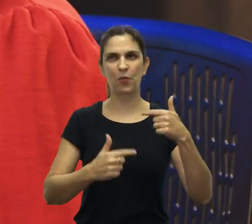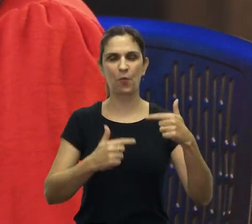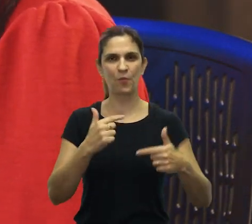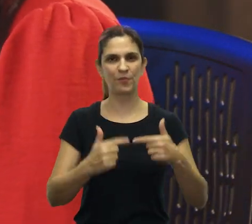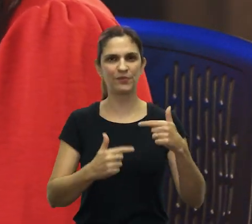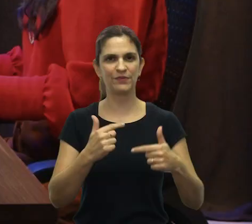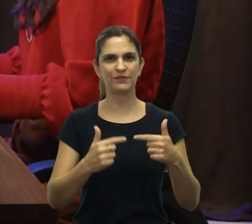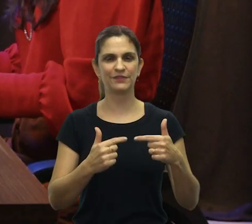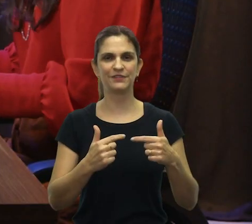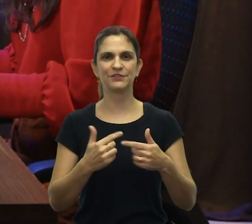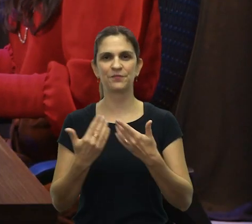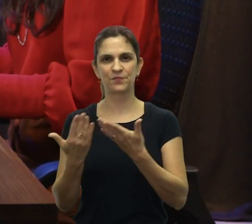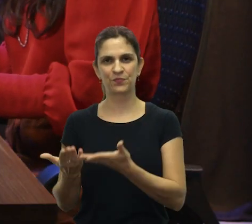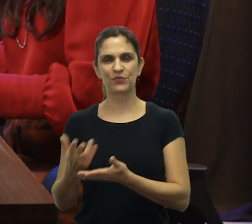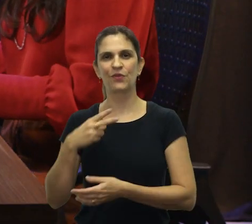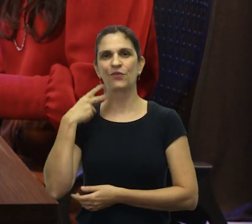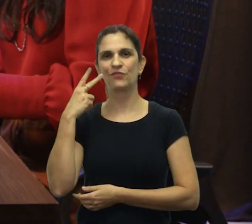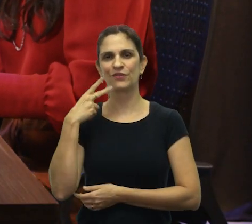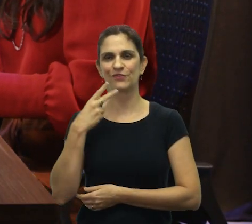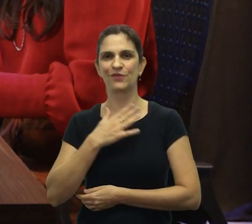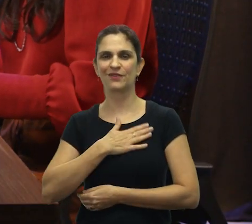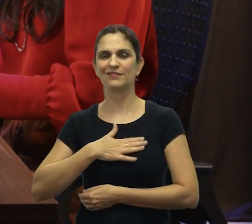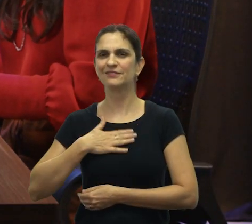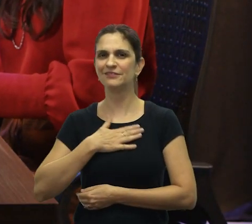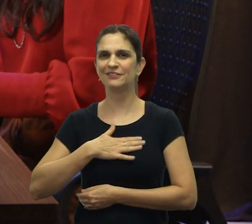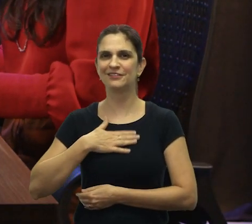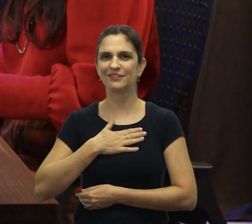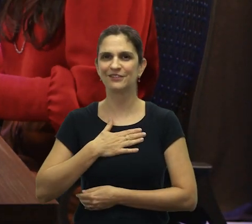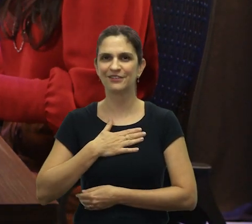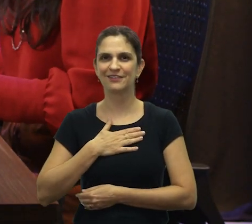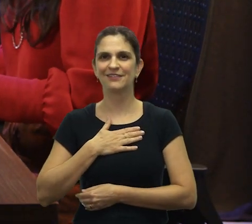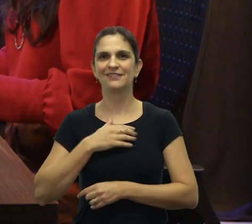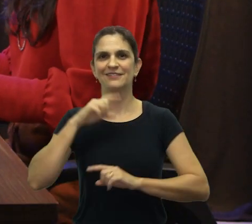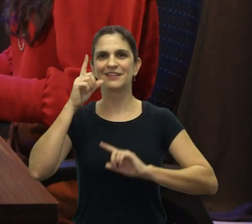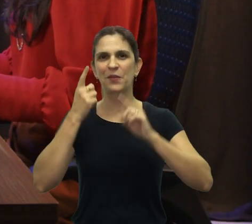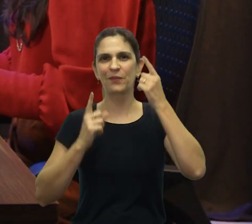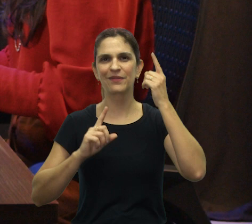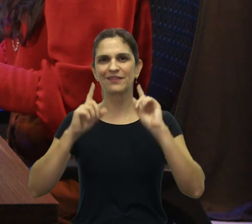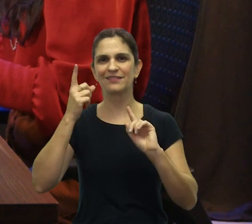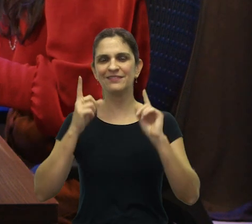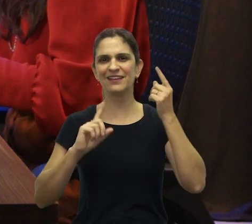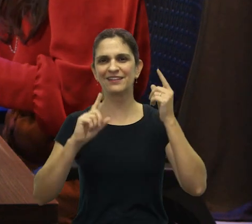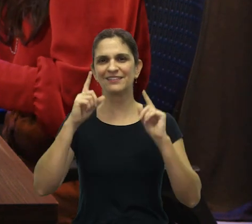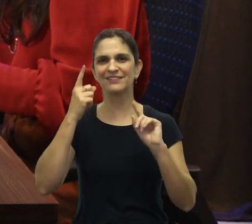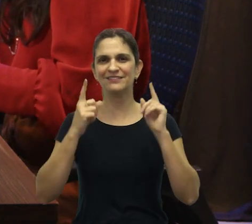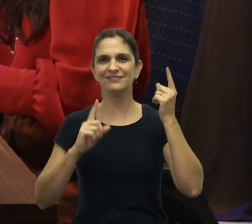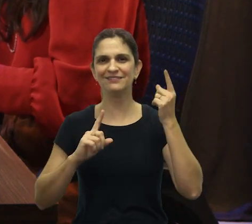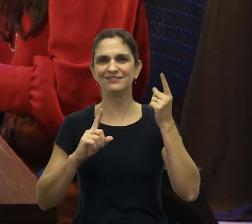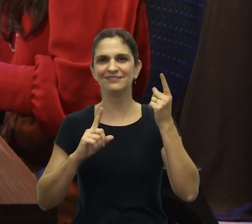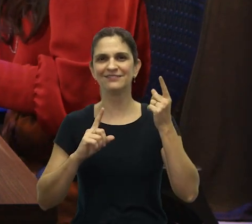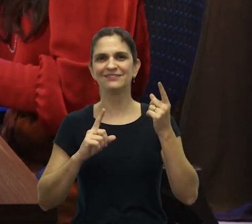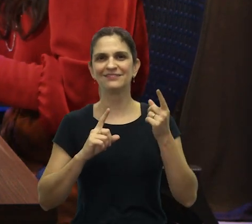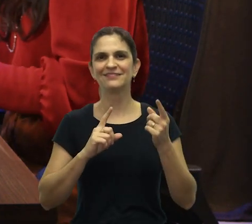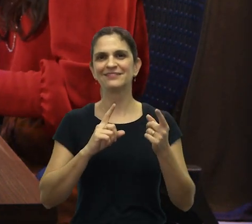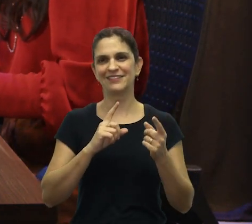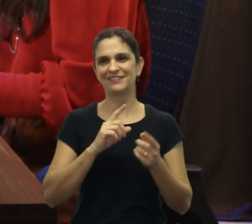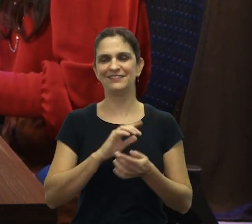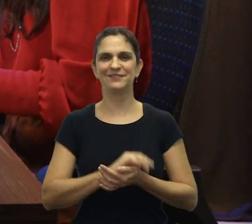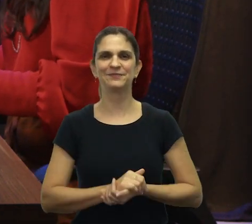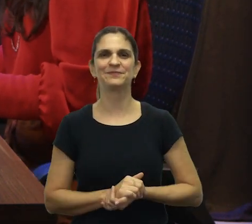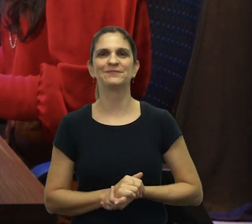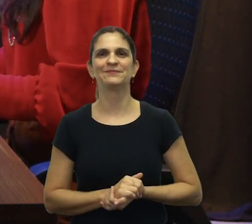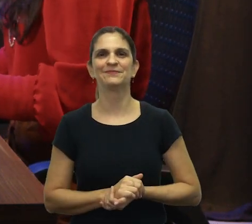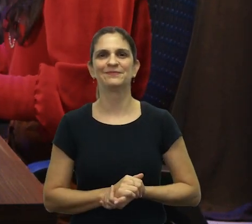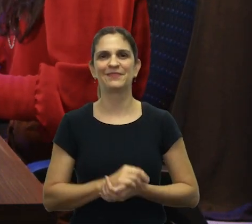só política, o vereador, ele gosta e muito do carnaval. Chega o período do carnaval, ele tira um suspiro,